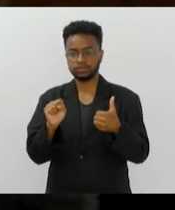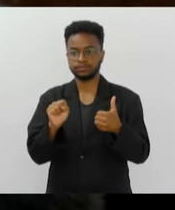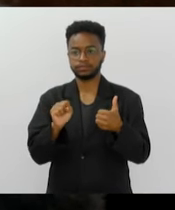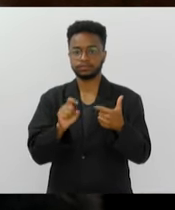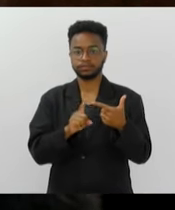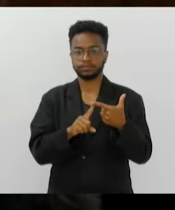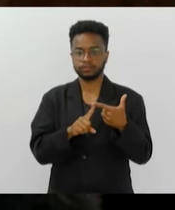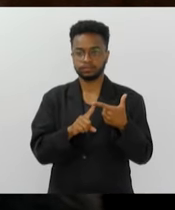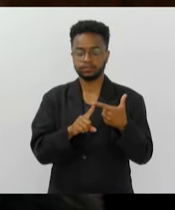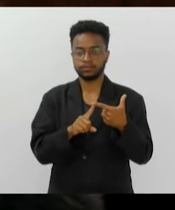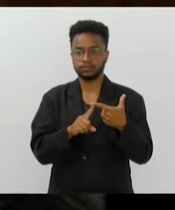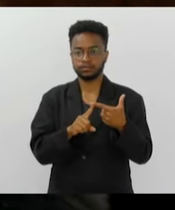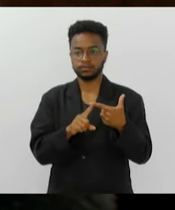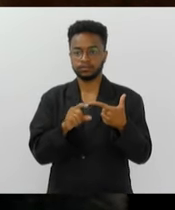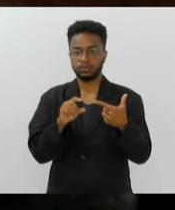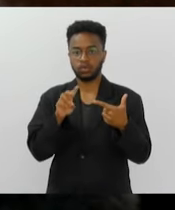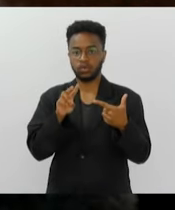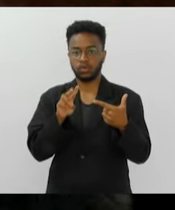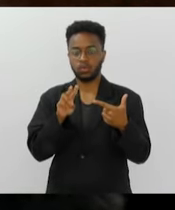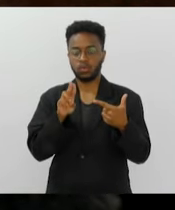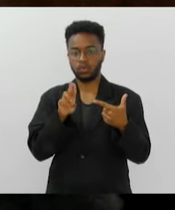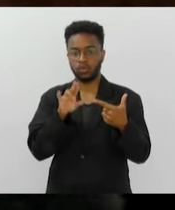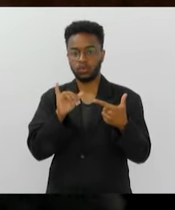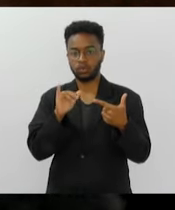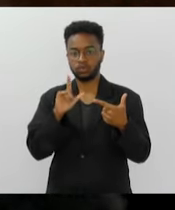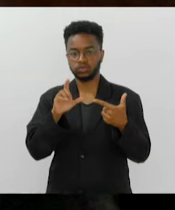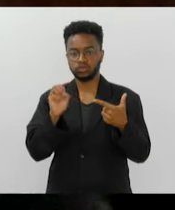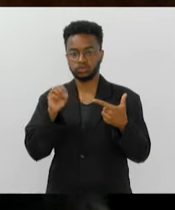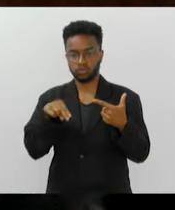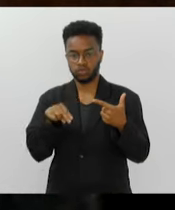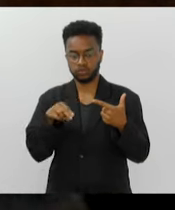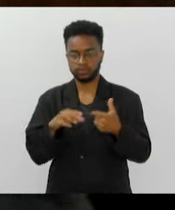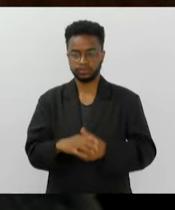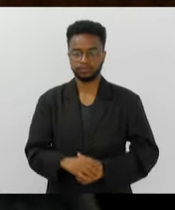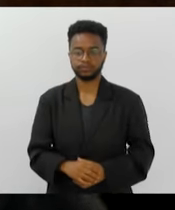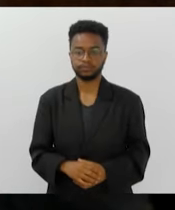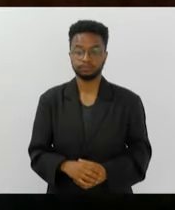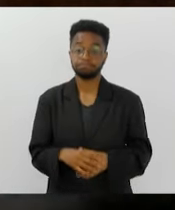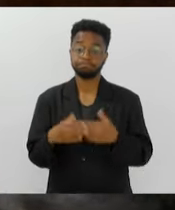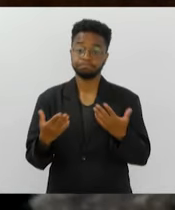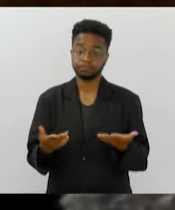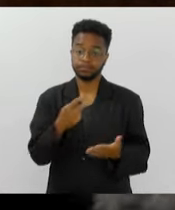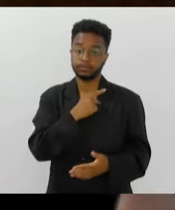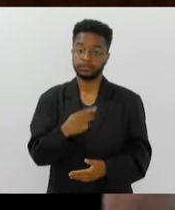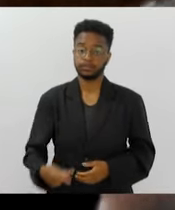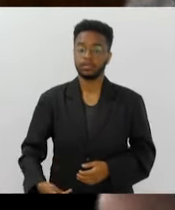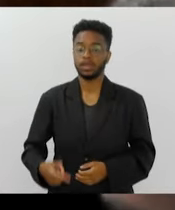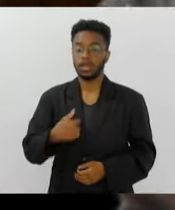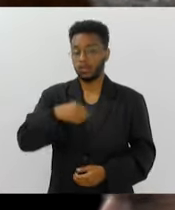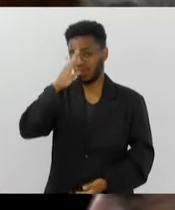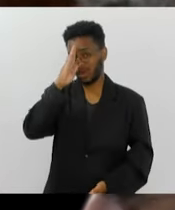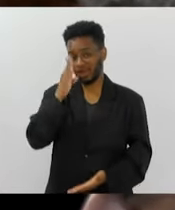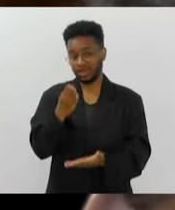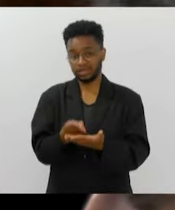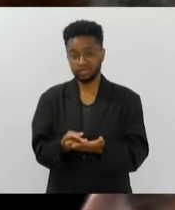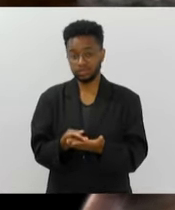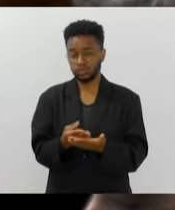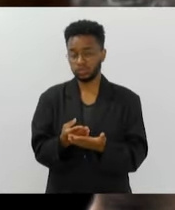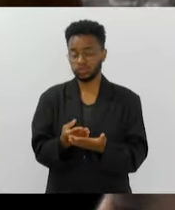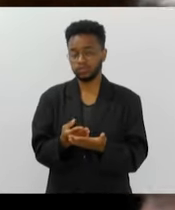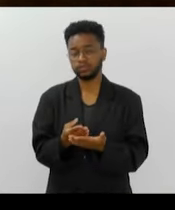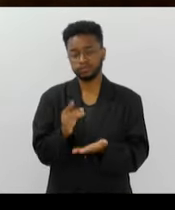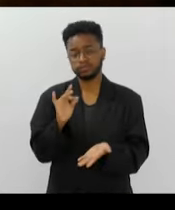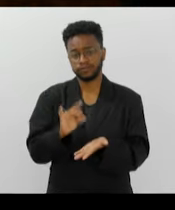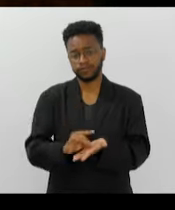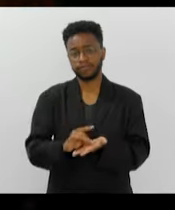Neto e Wilson Silva eu acredito presidente que esse sem dúvidas é mais um